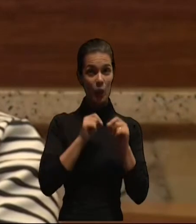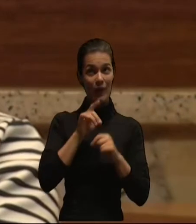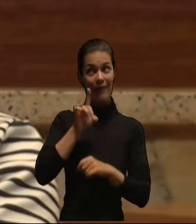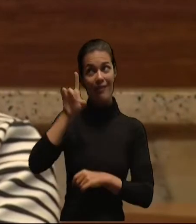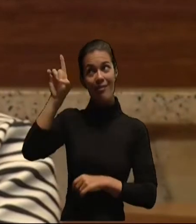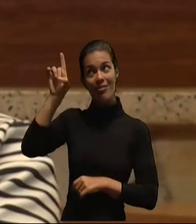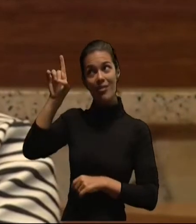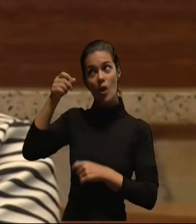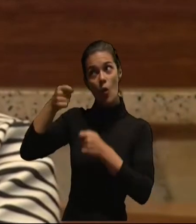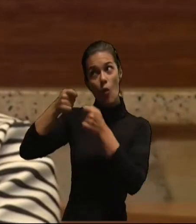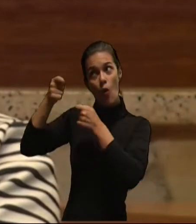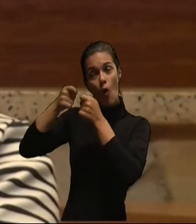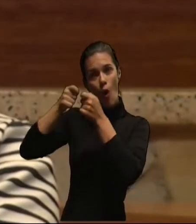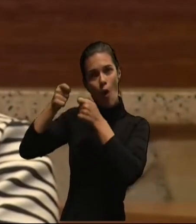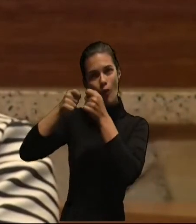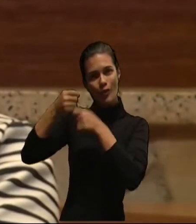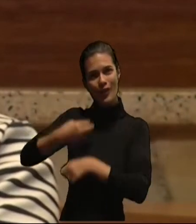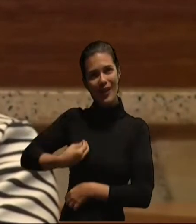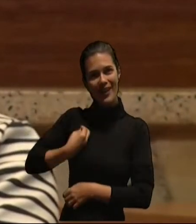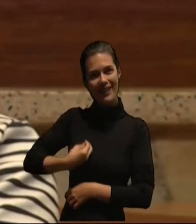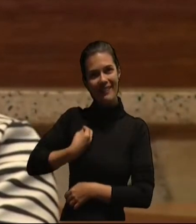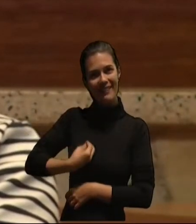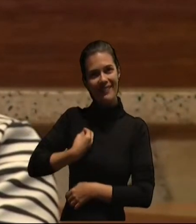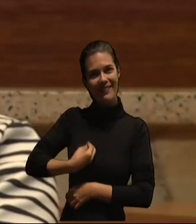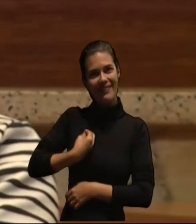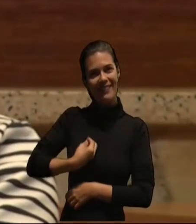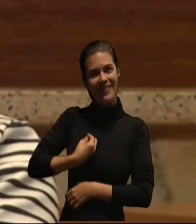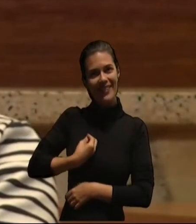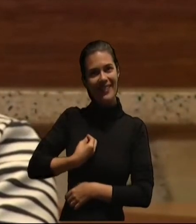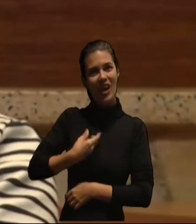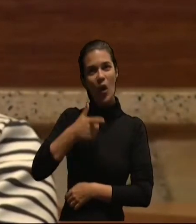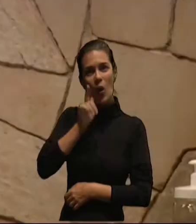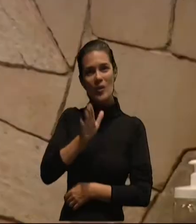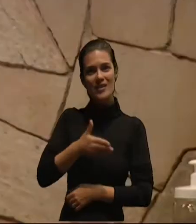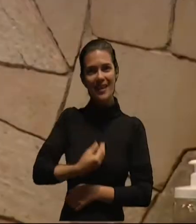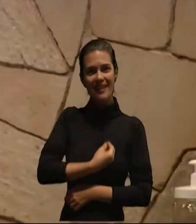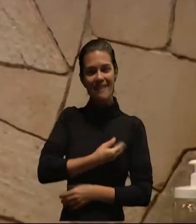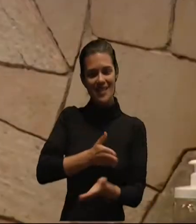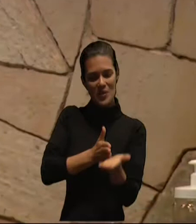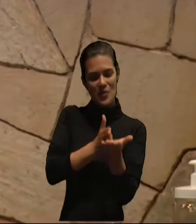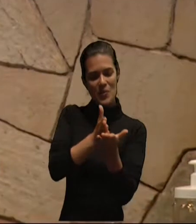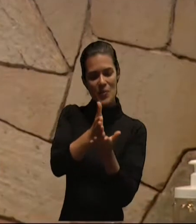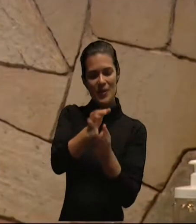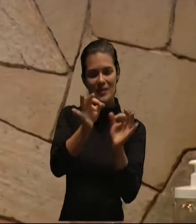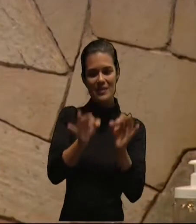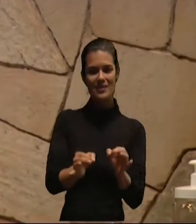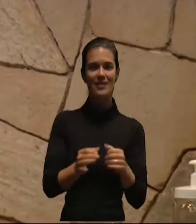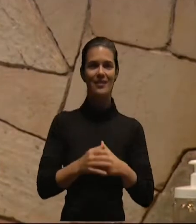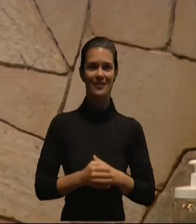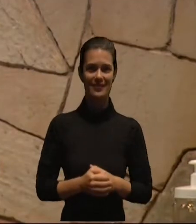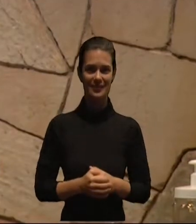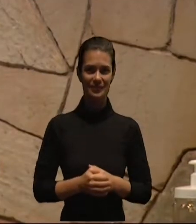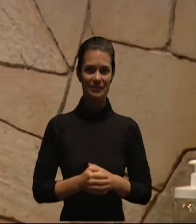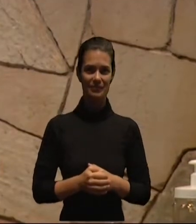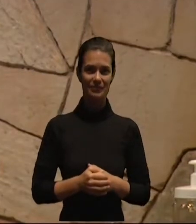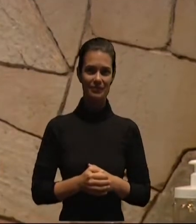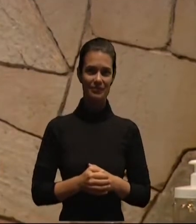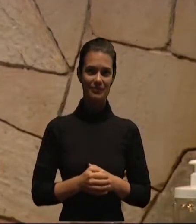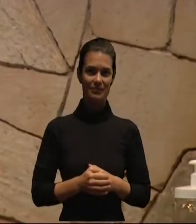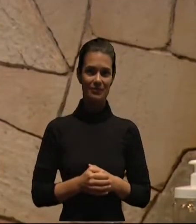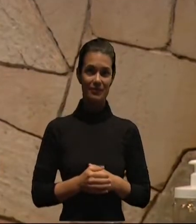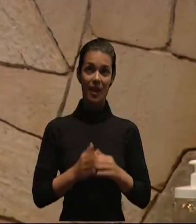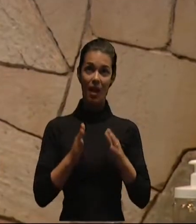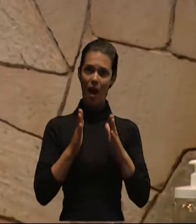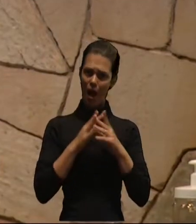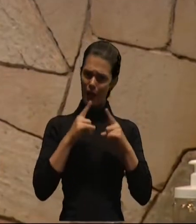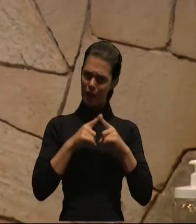Deus, nós não vamos mais errar a nossa rota. Amém, amém. E uma grande demonstração de que a igreja é um corpo de